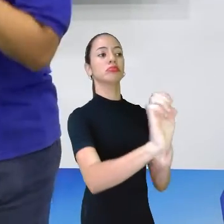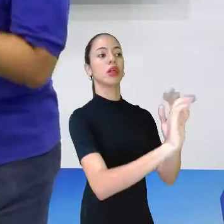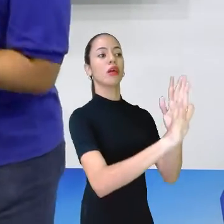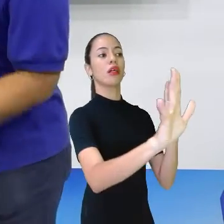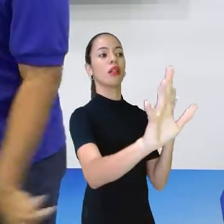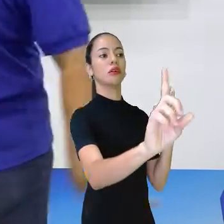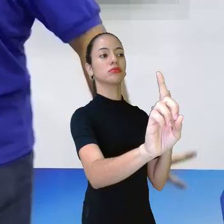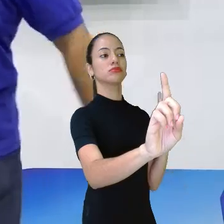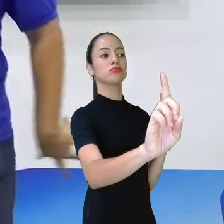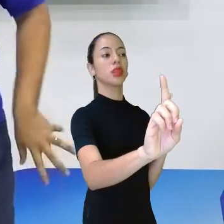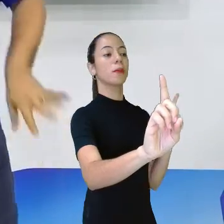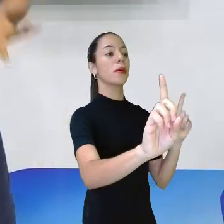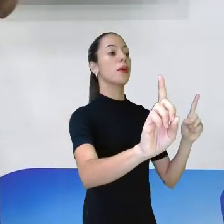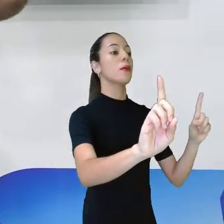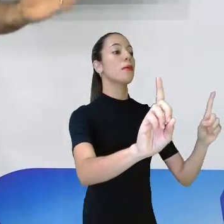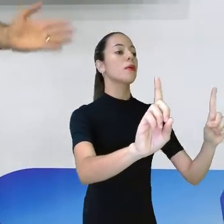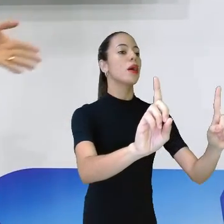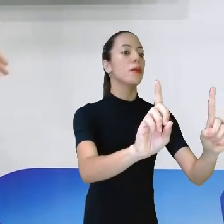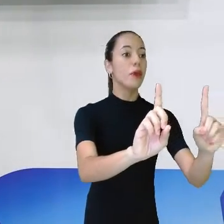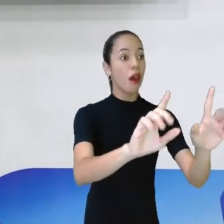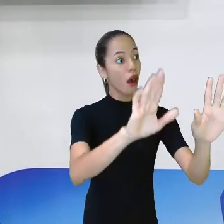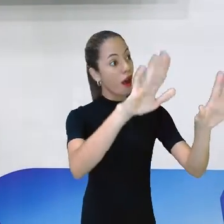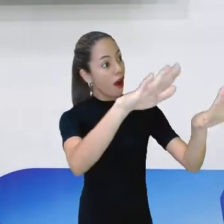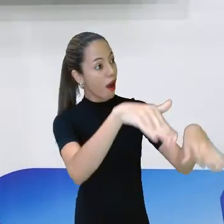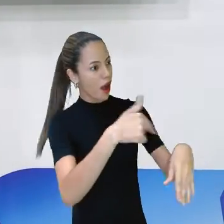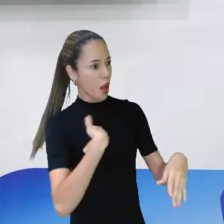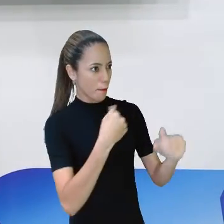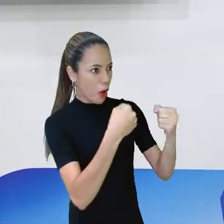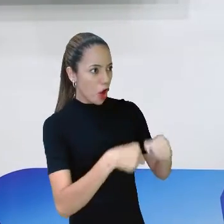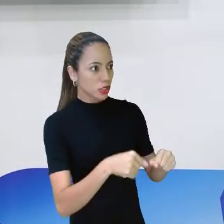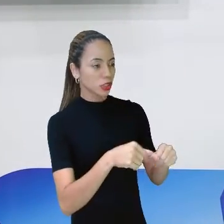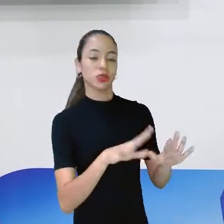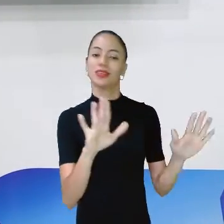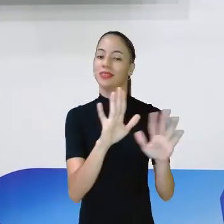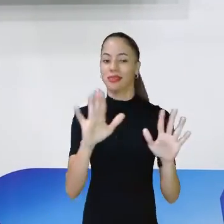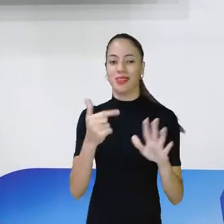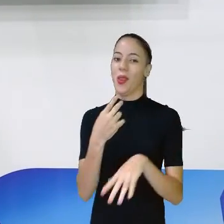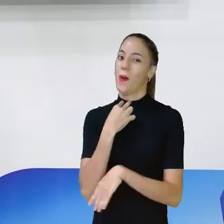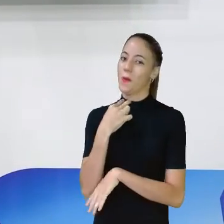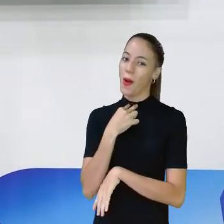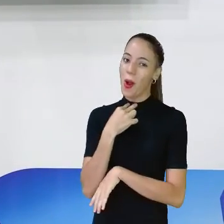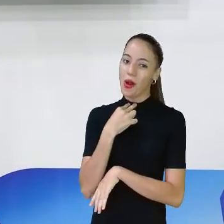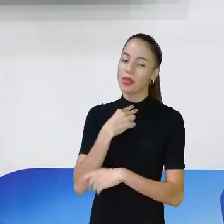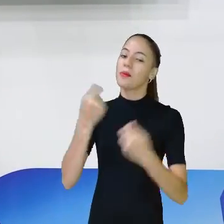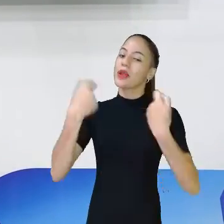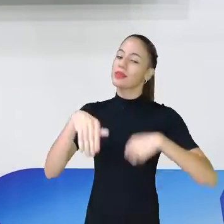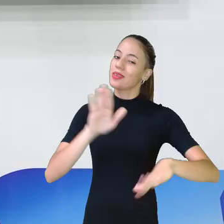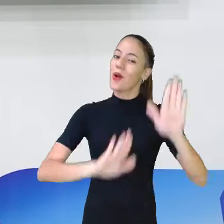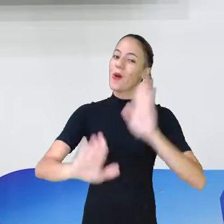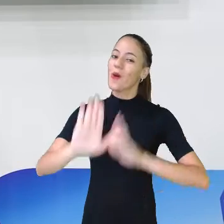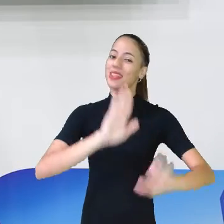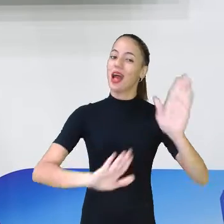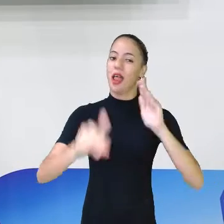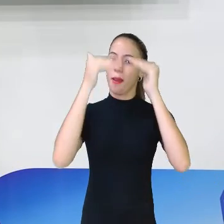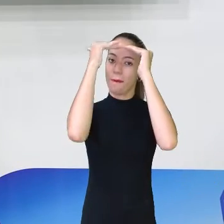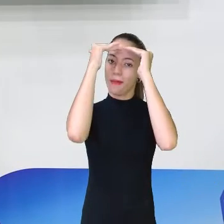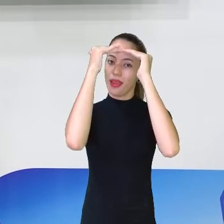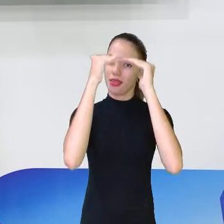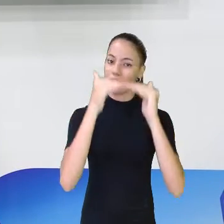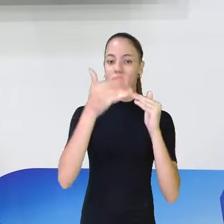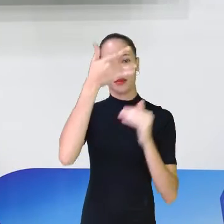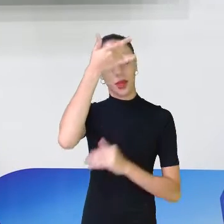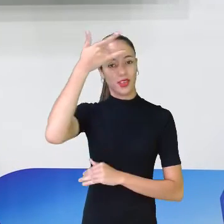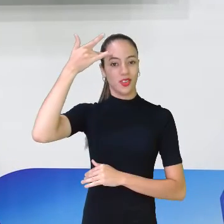Como tu passa um negócio pra mim aí? Furando fila, meu filho. Então, vamos ter cuidado com isso. Vamos respeitar